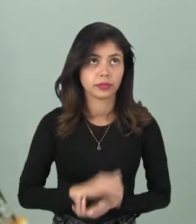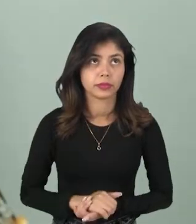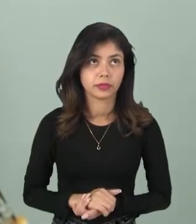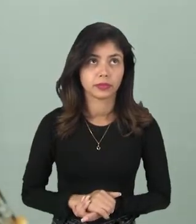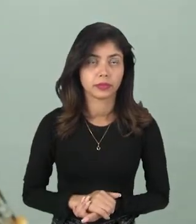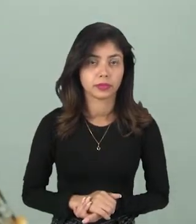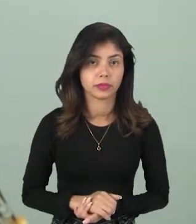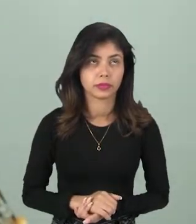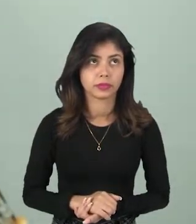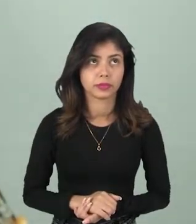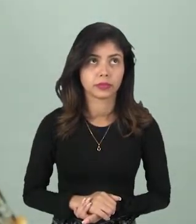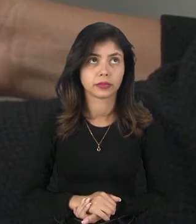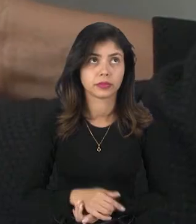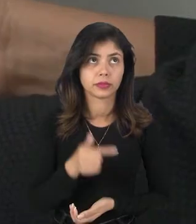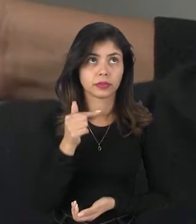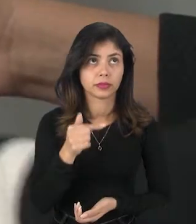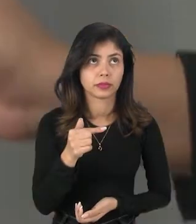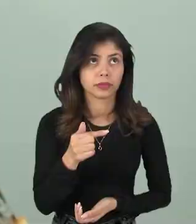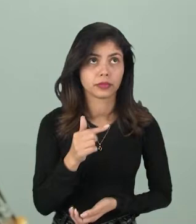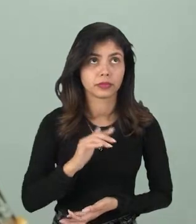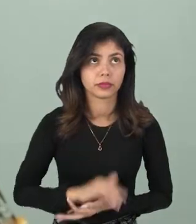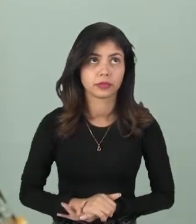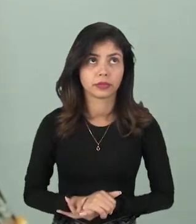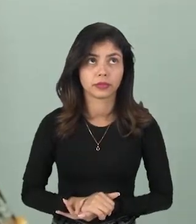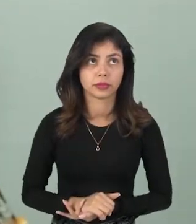16 bom